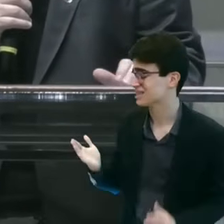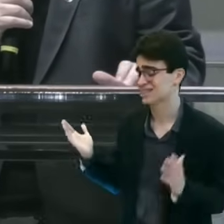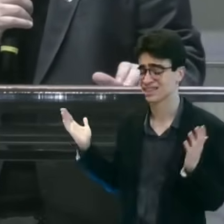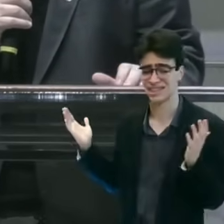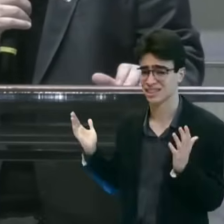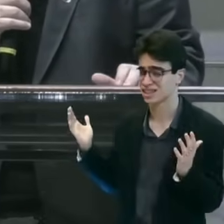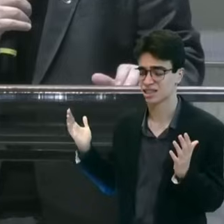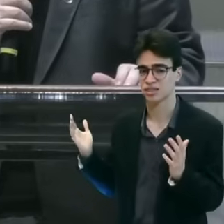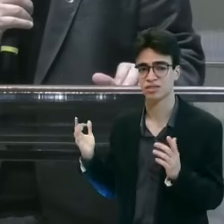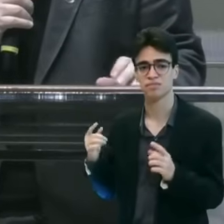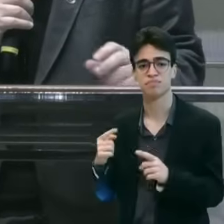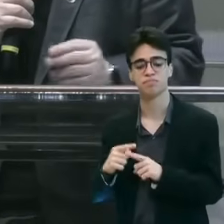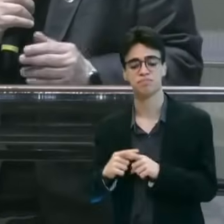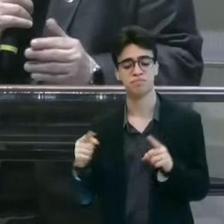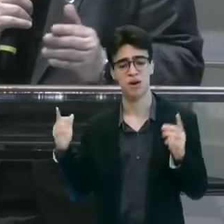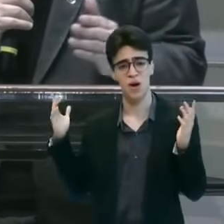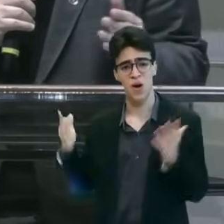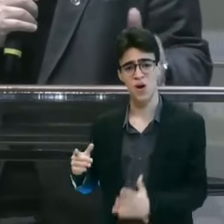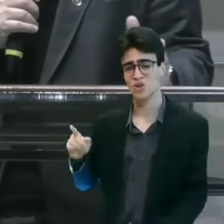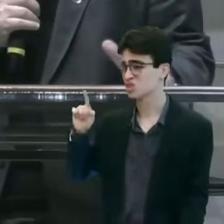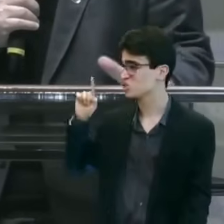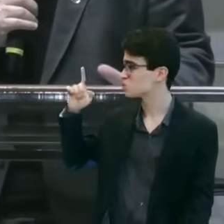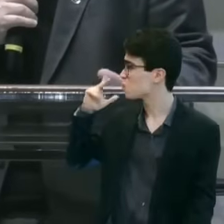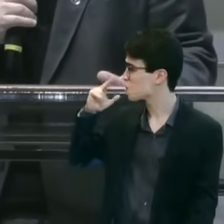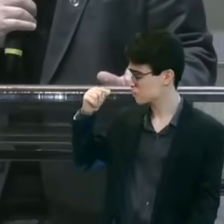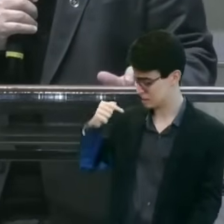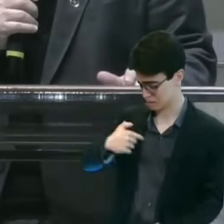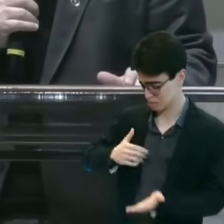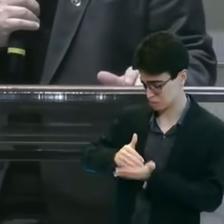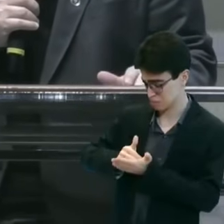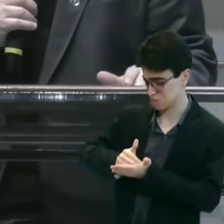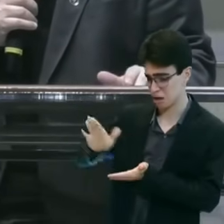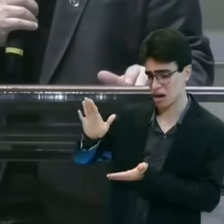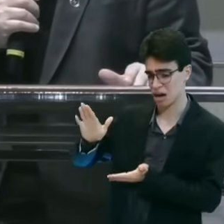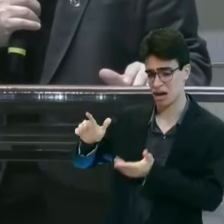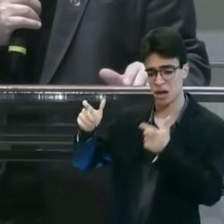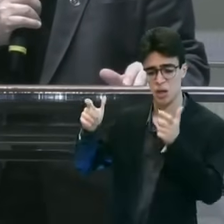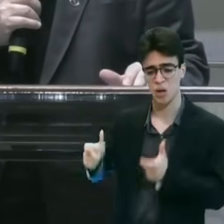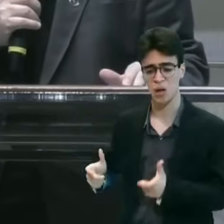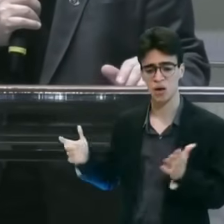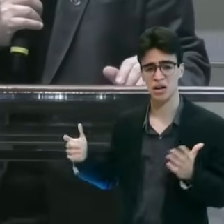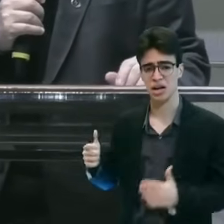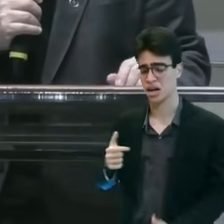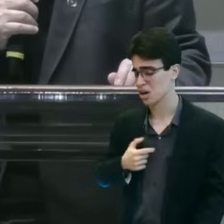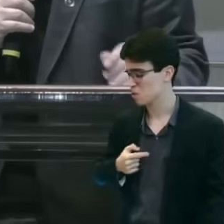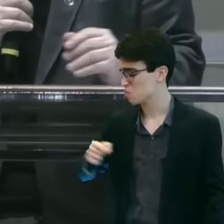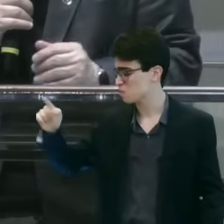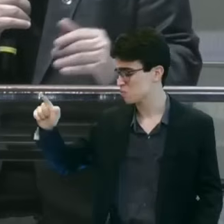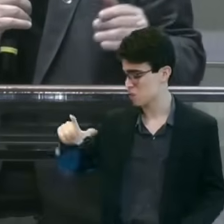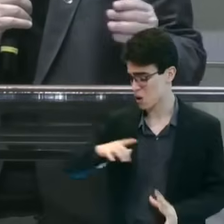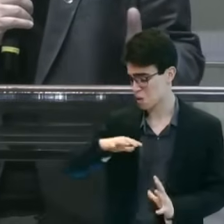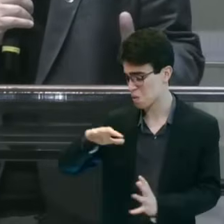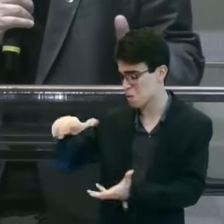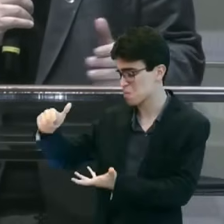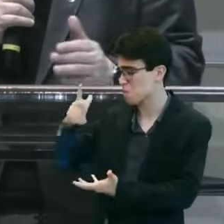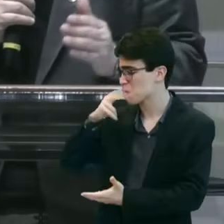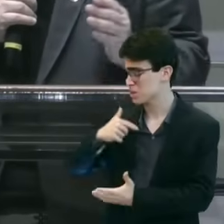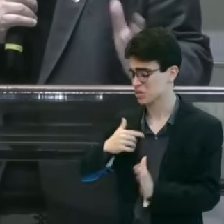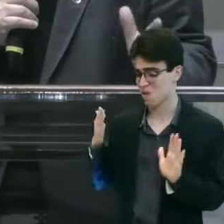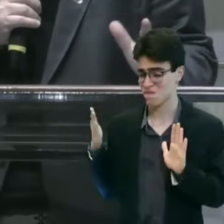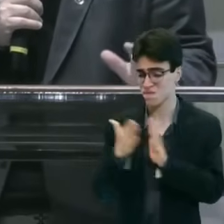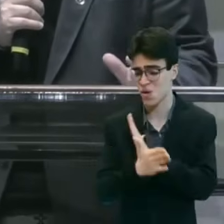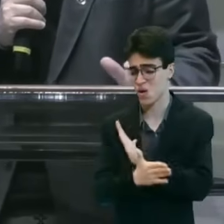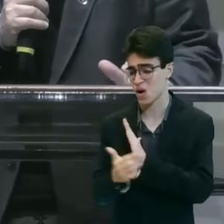pesado. Hoje tu estás me expulsando desta terra, e terei de andar pelo mundo sempre fugindo